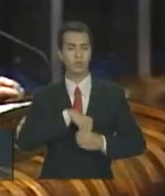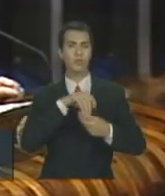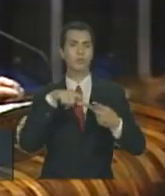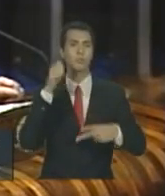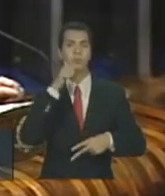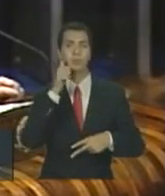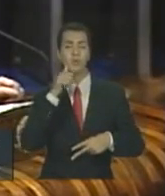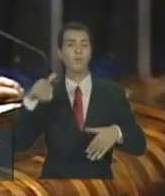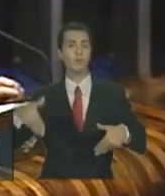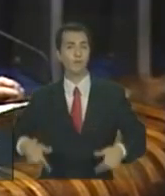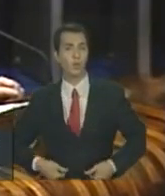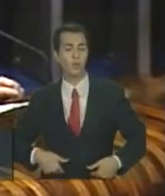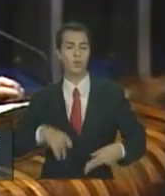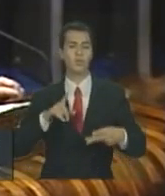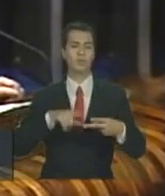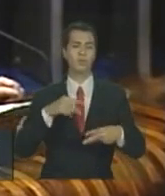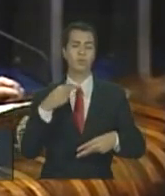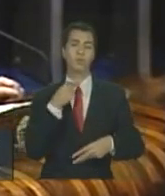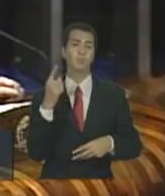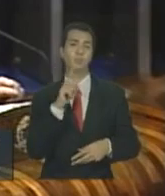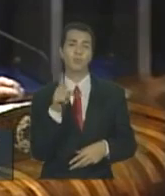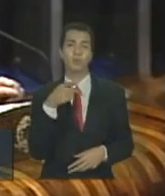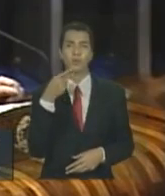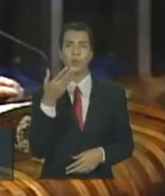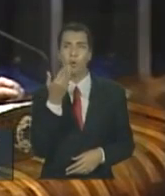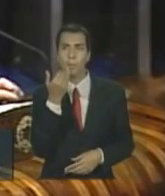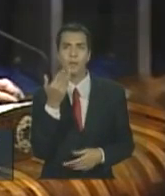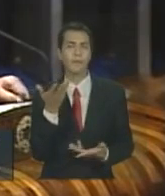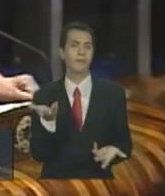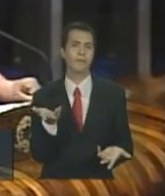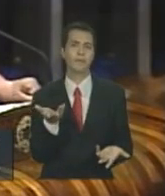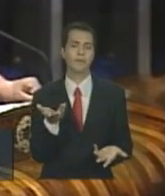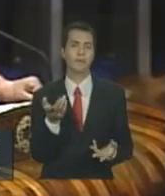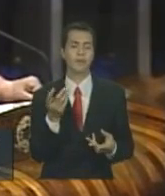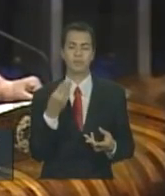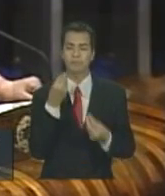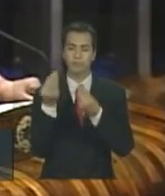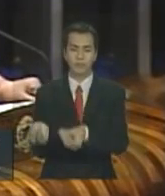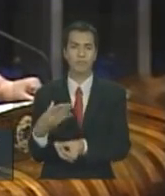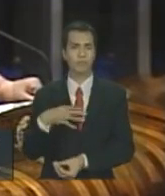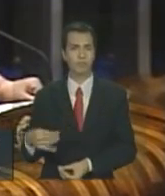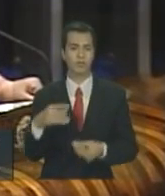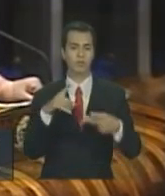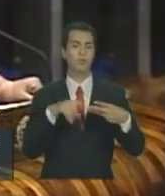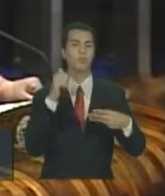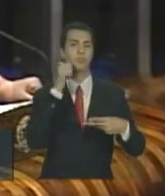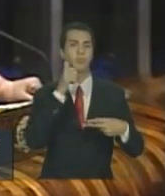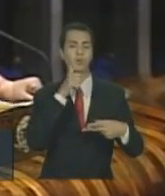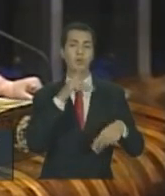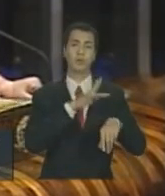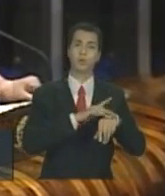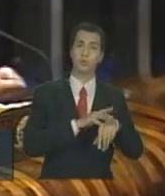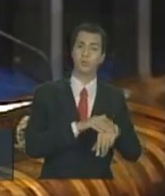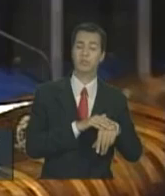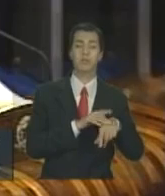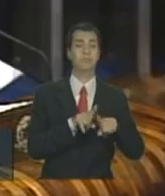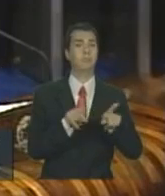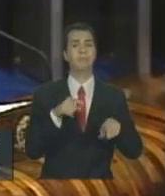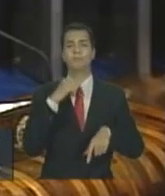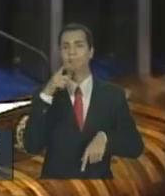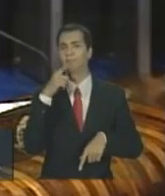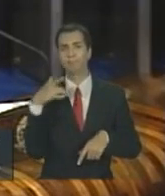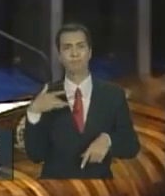que passam fome e não podem dar de comer a seus filhos, aquelas que padecem doenças e não podem se